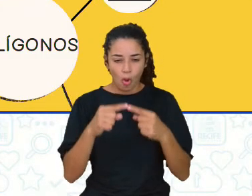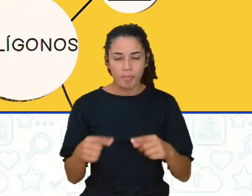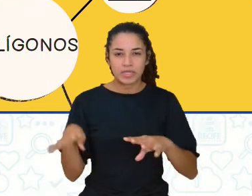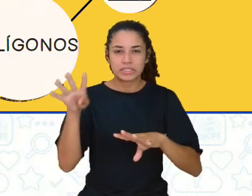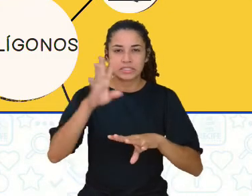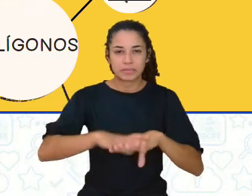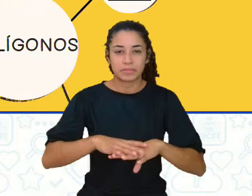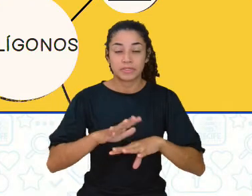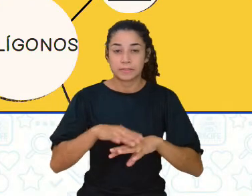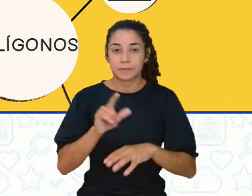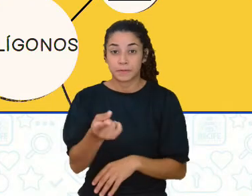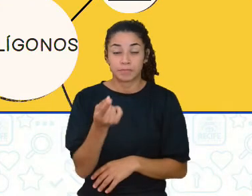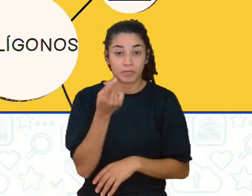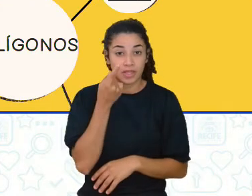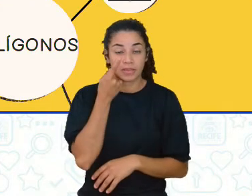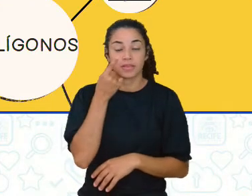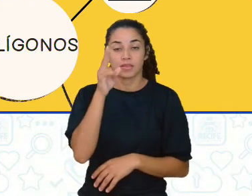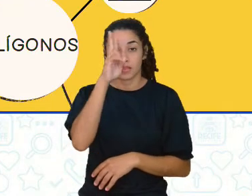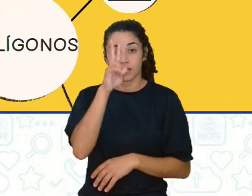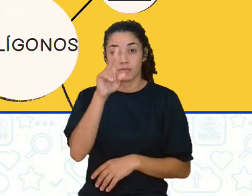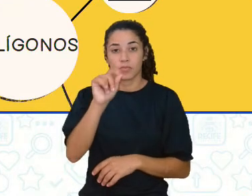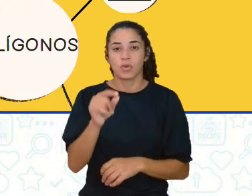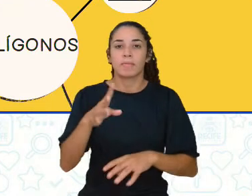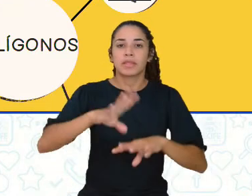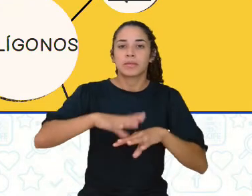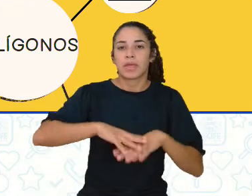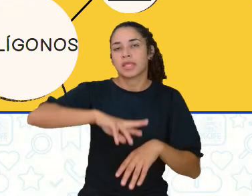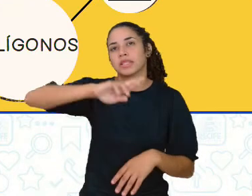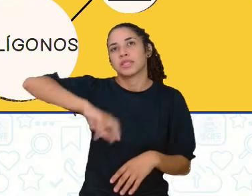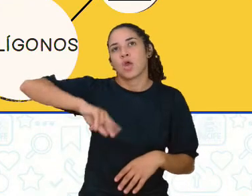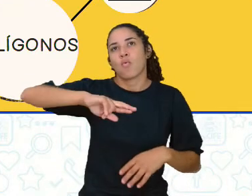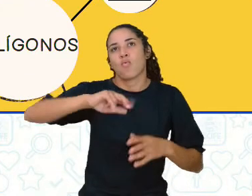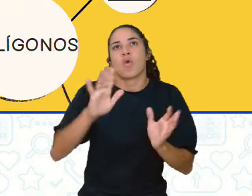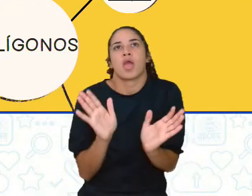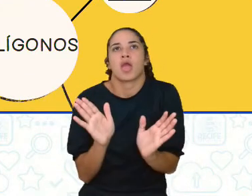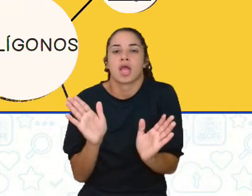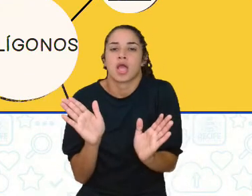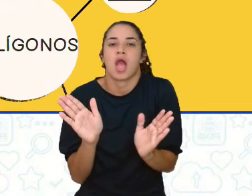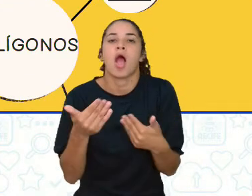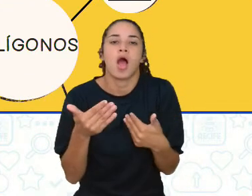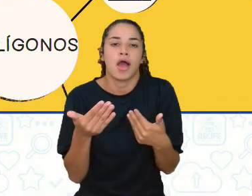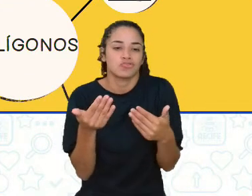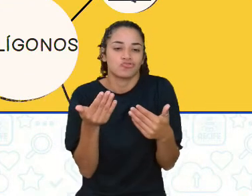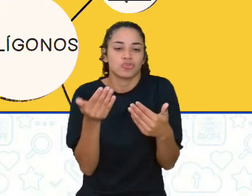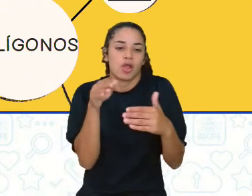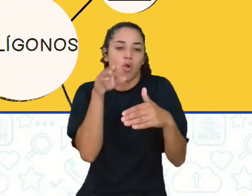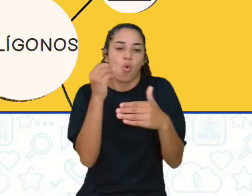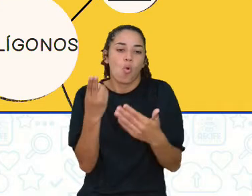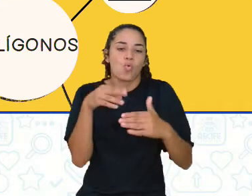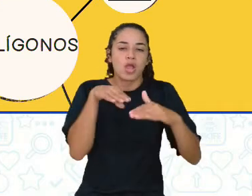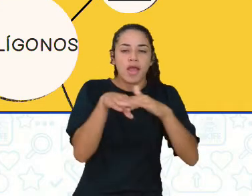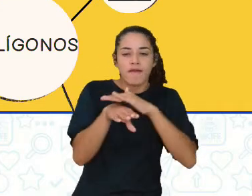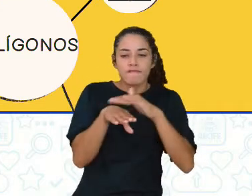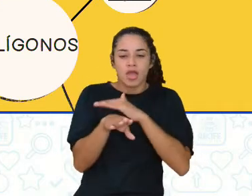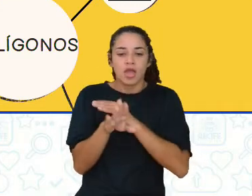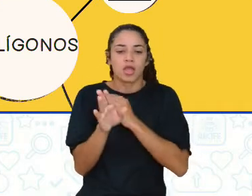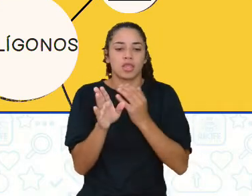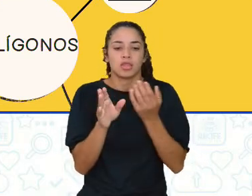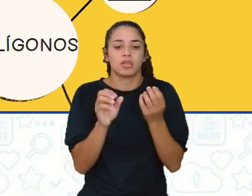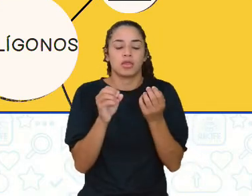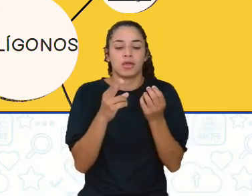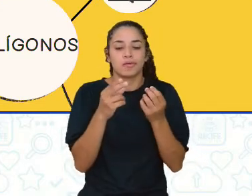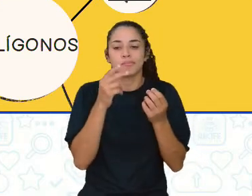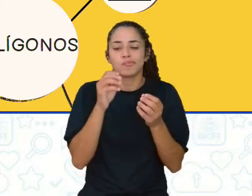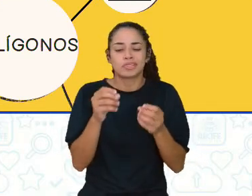Lembrando sempre, matemática não são caixinhas ou gavetinhas, como vocês queiram, de conteúdos separados.